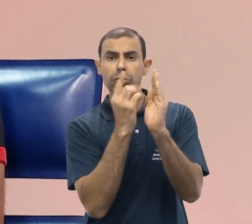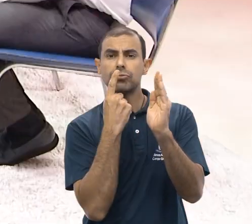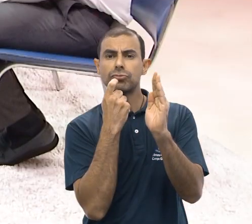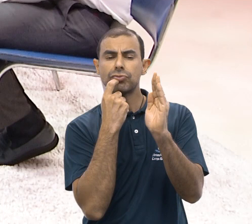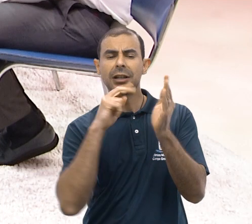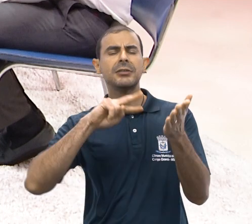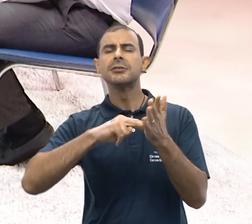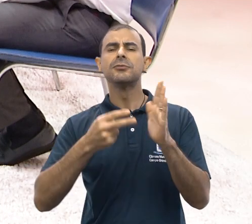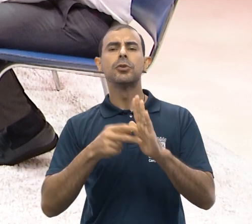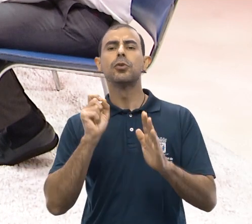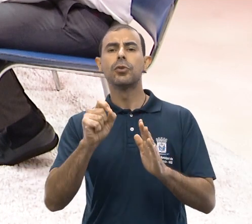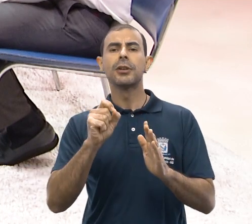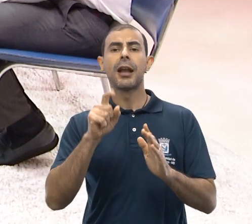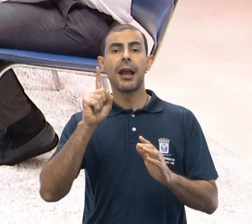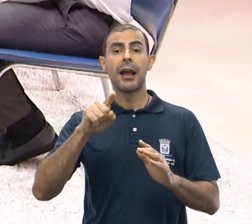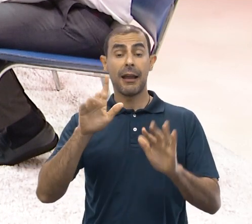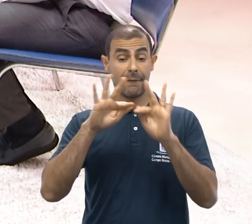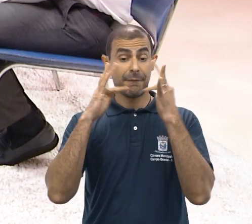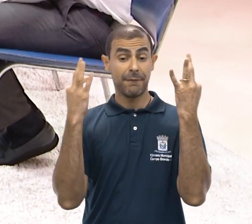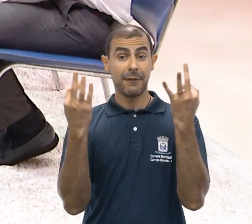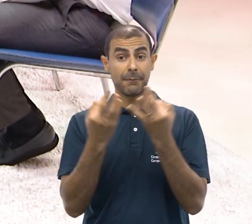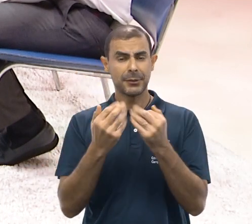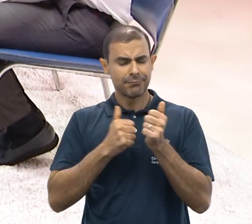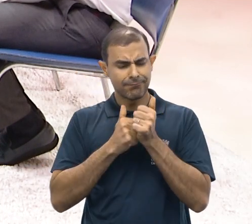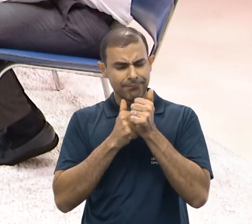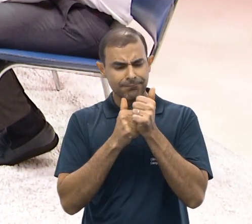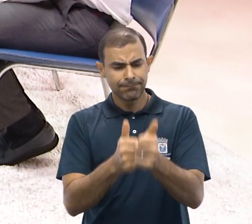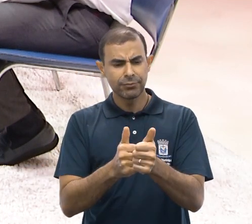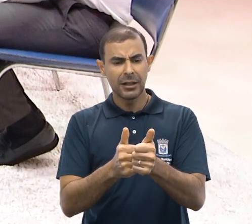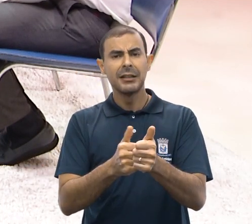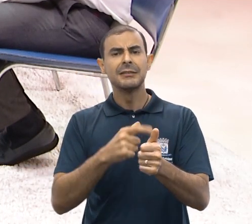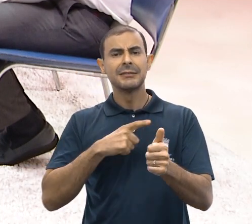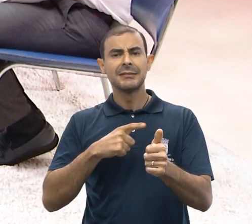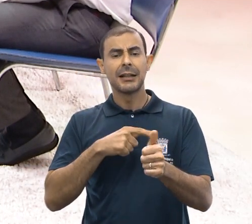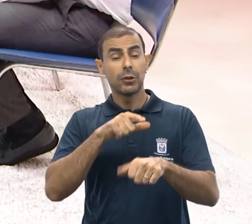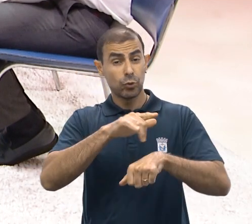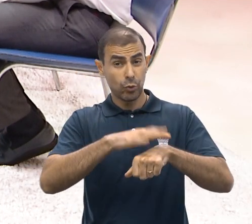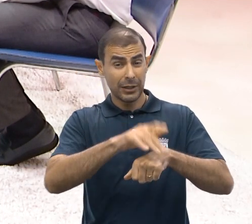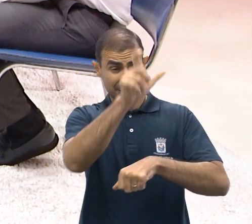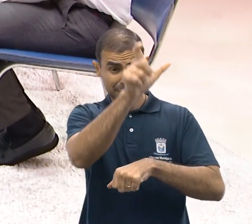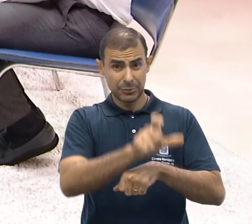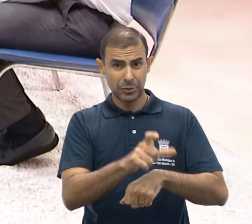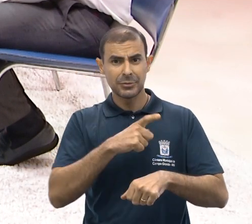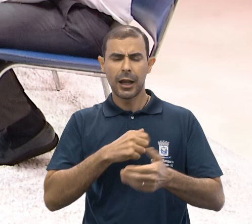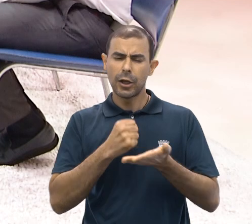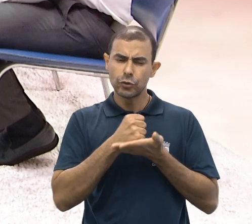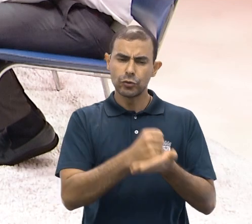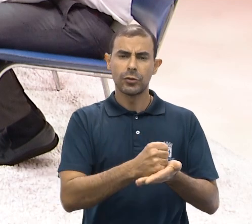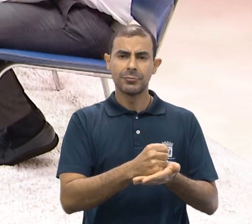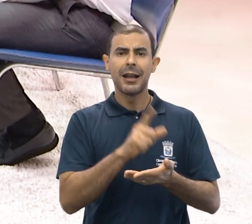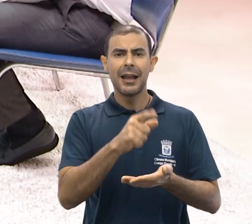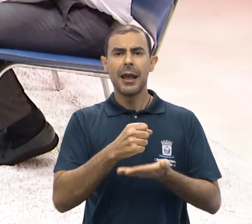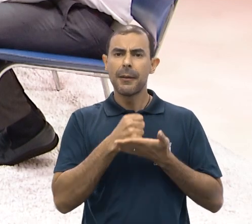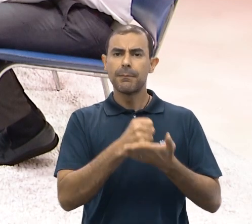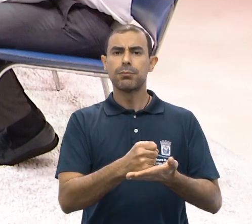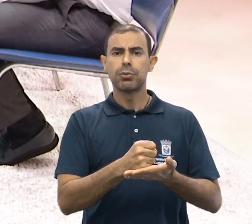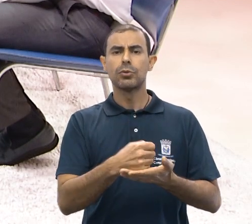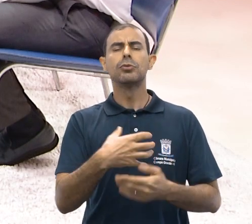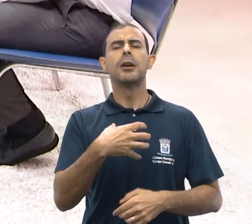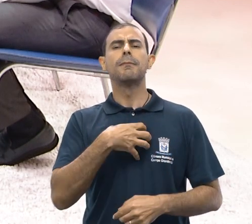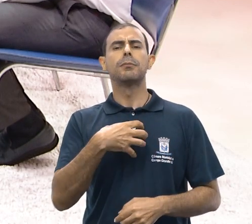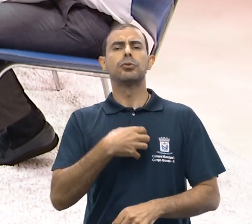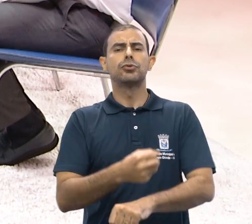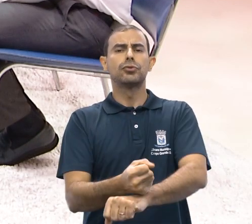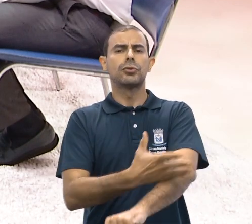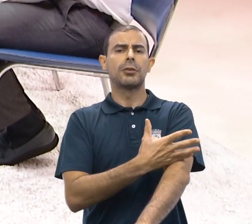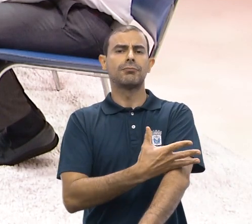família acompanhe a pessoa que tem essa doença, ajudando, esse apoio emocional. A gente percebe